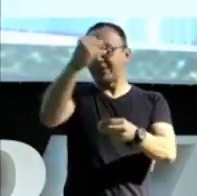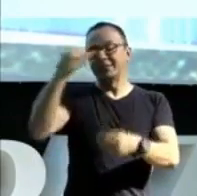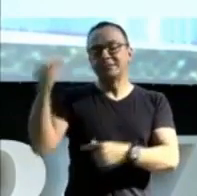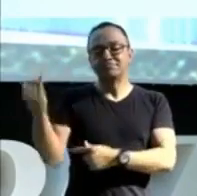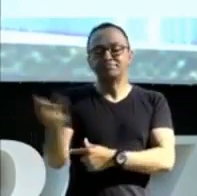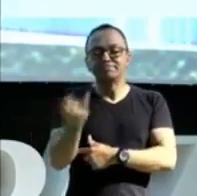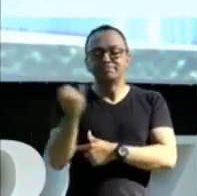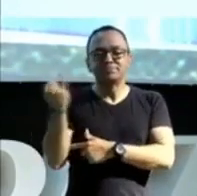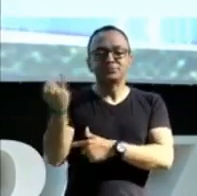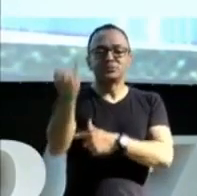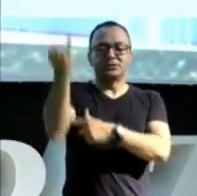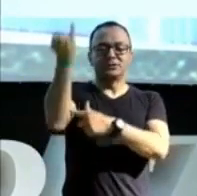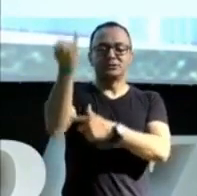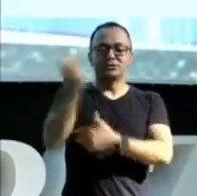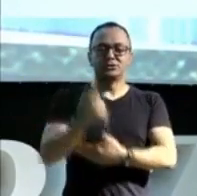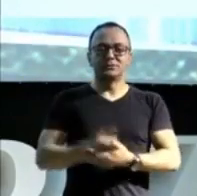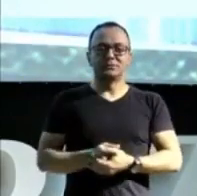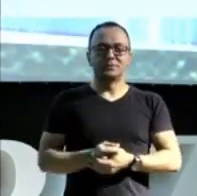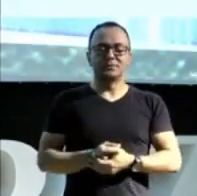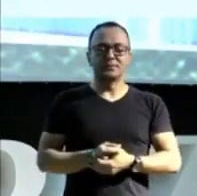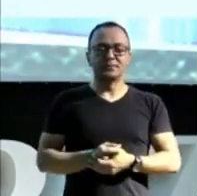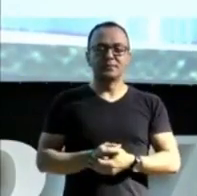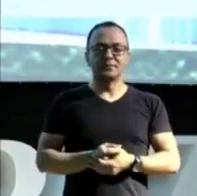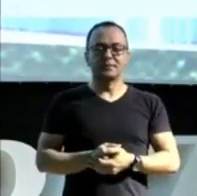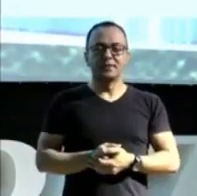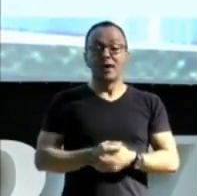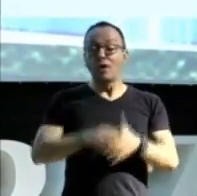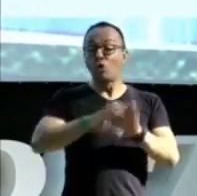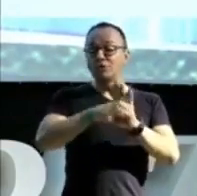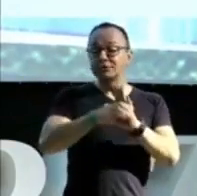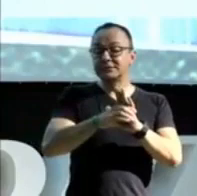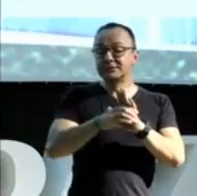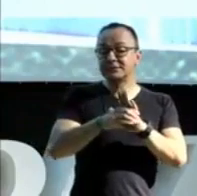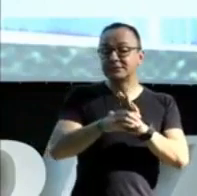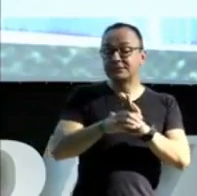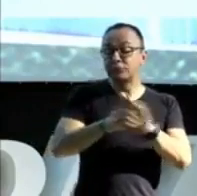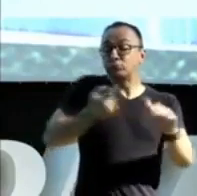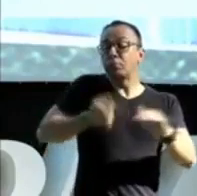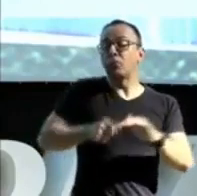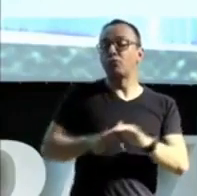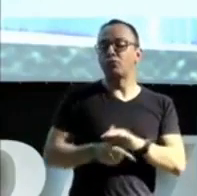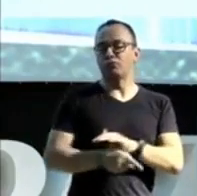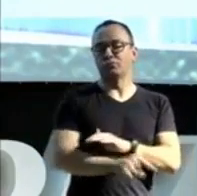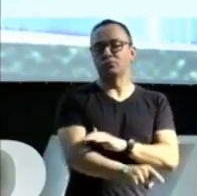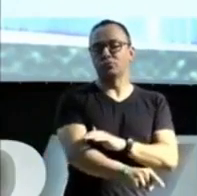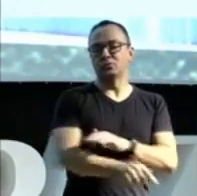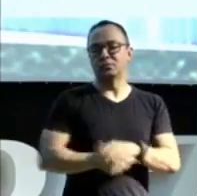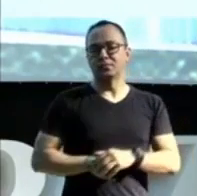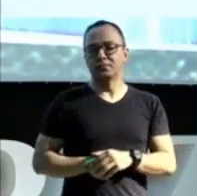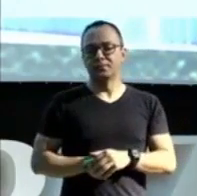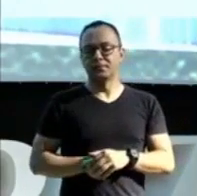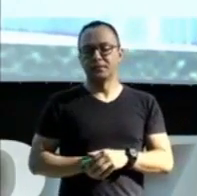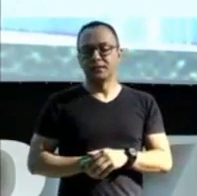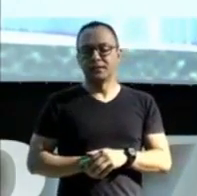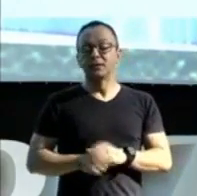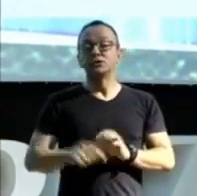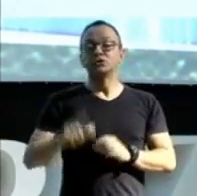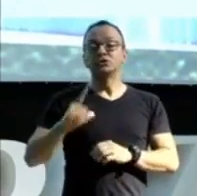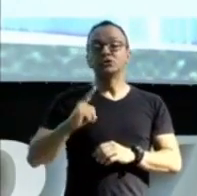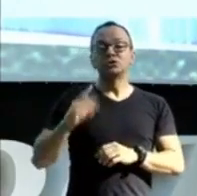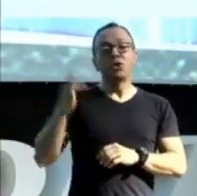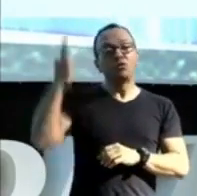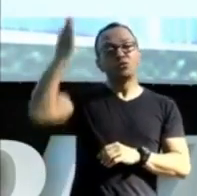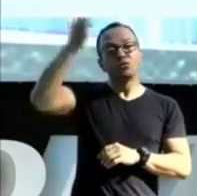monossílabo, mas amplo. Como bem dizia o filósofo